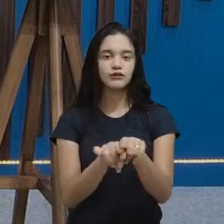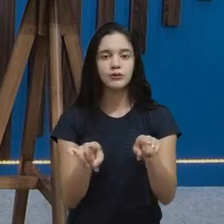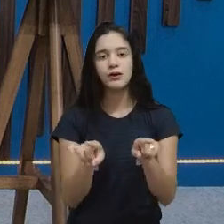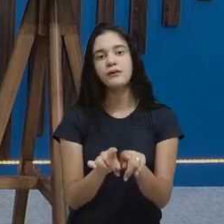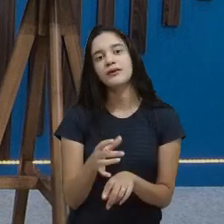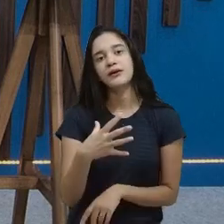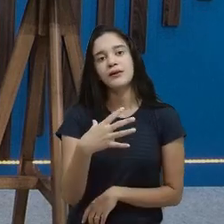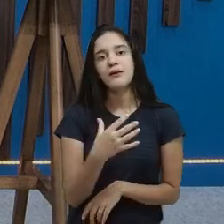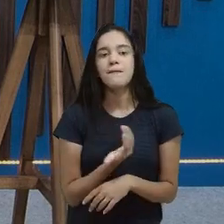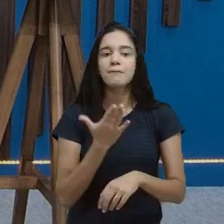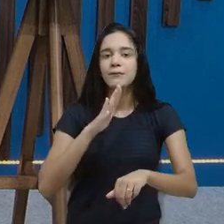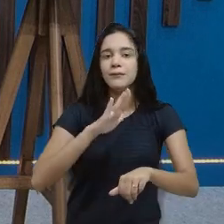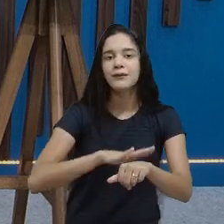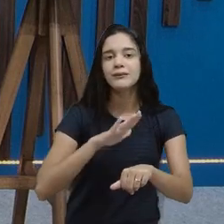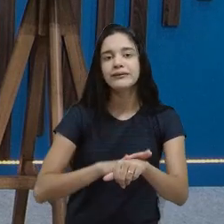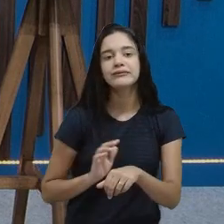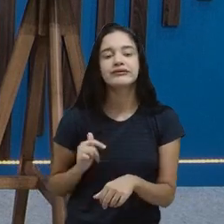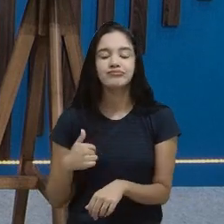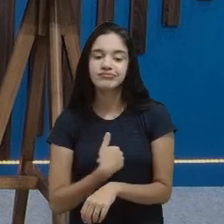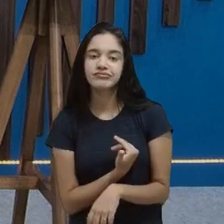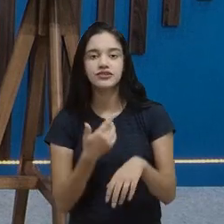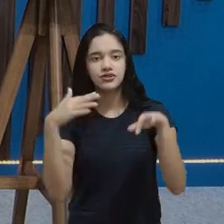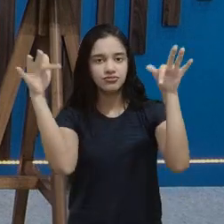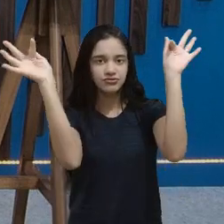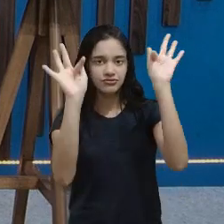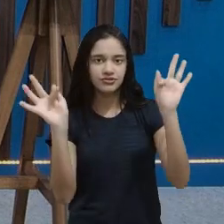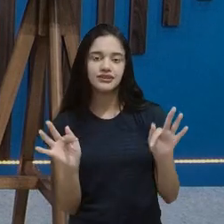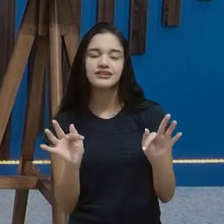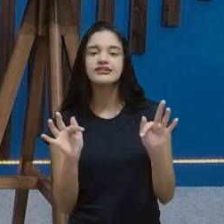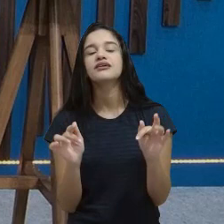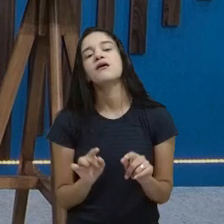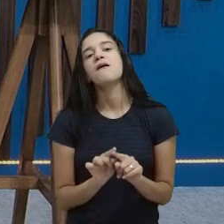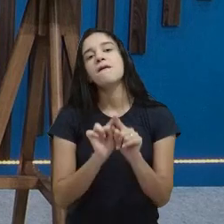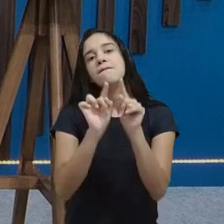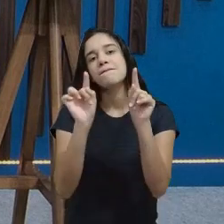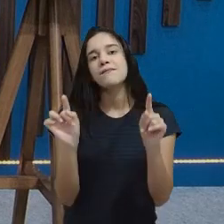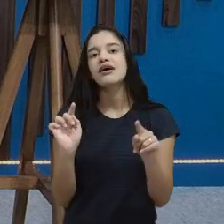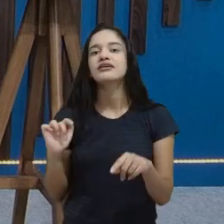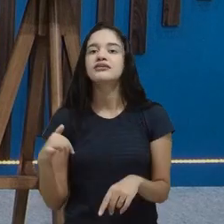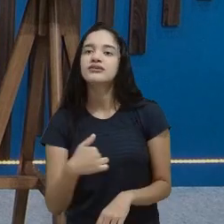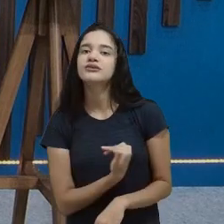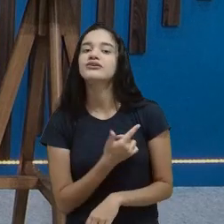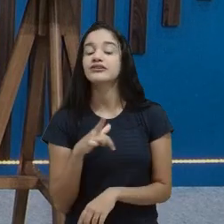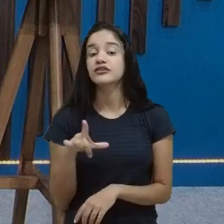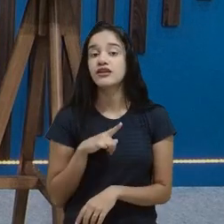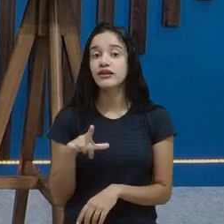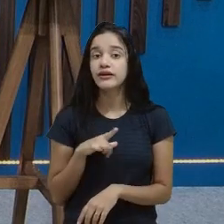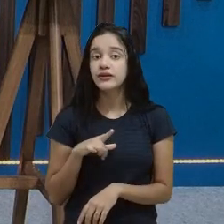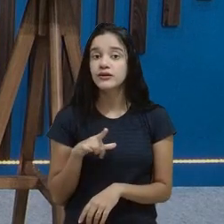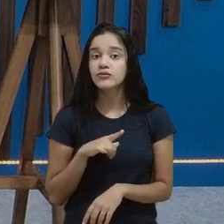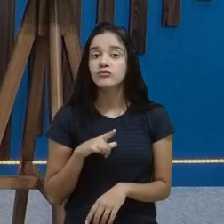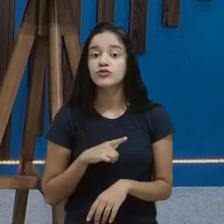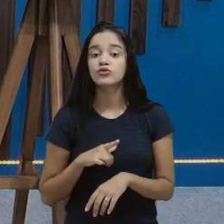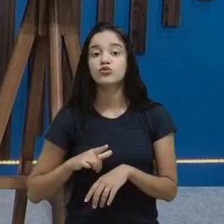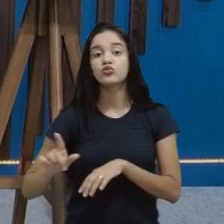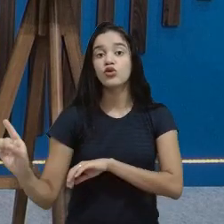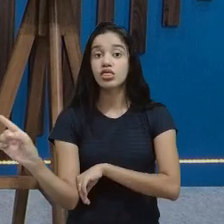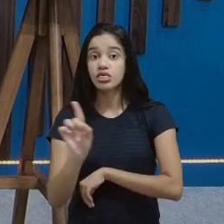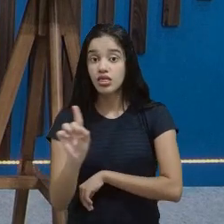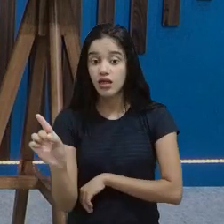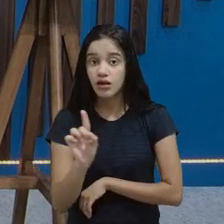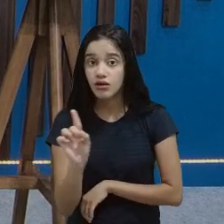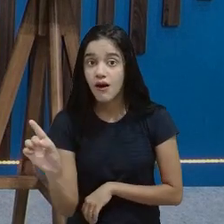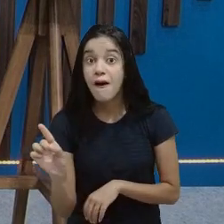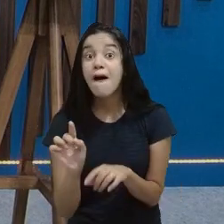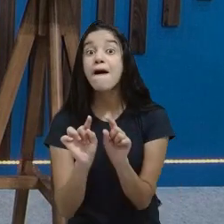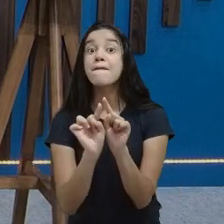que não estaremos tão felizes, mas teremos nãos, não é, na nossa vida, mas